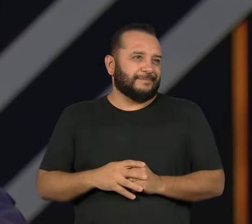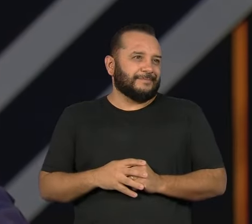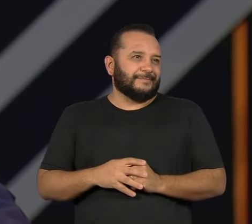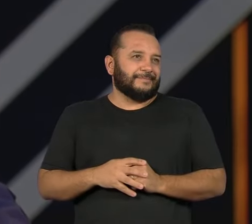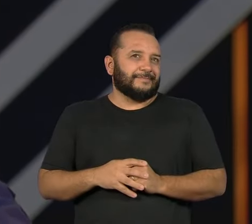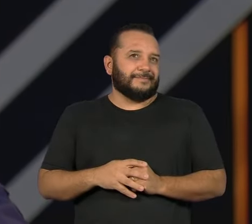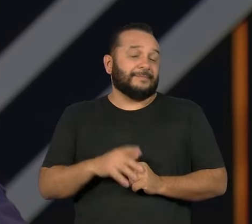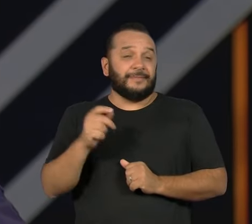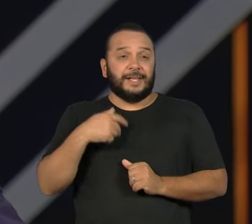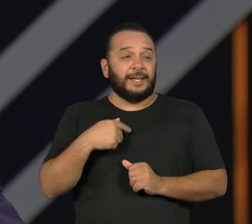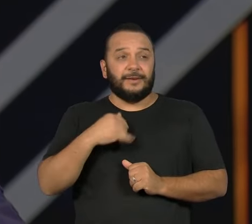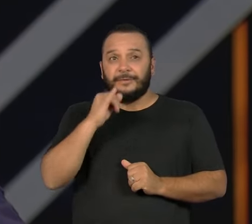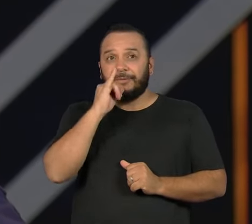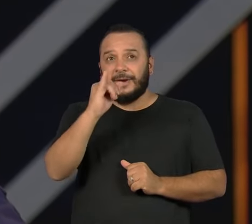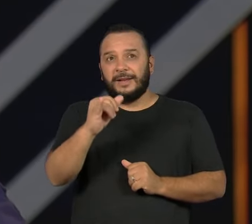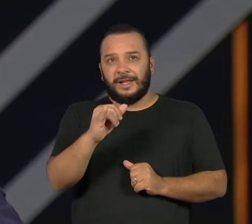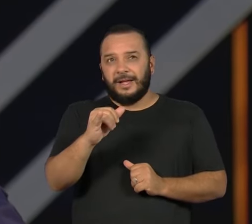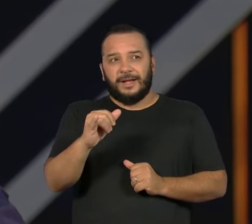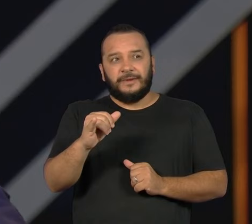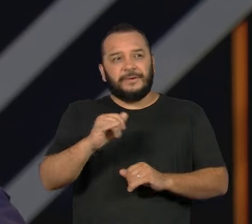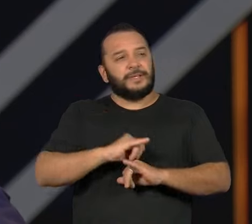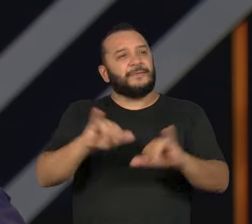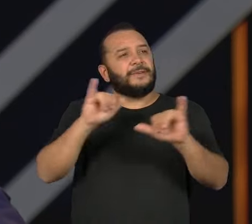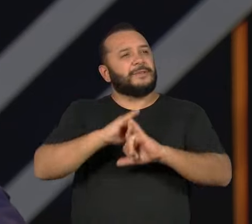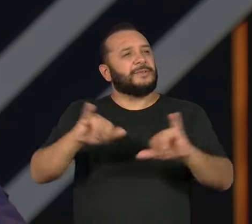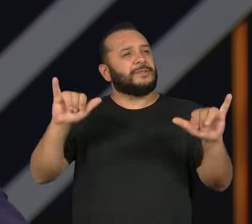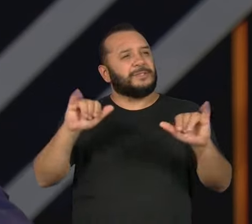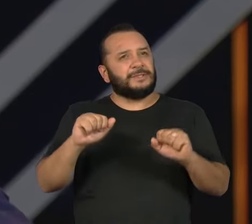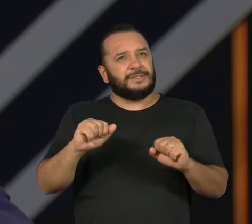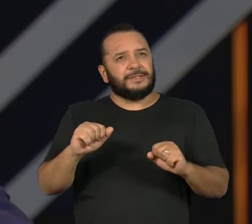Aí ele falava umas notícias,